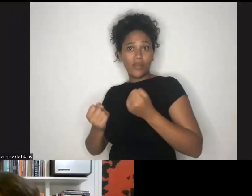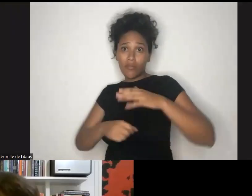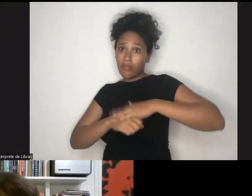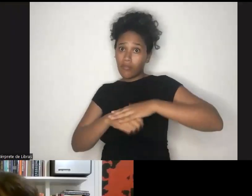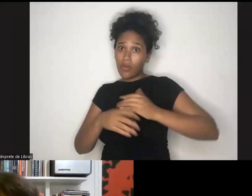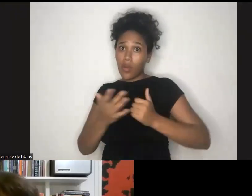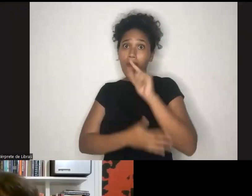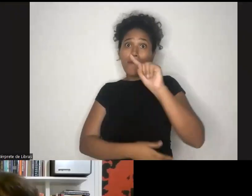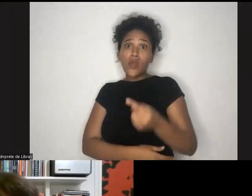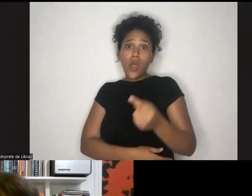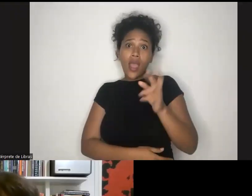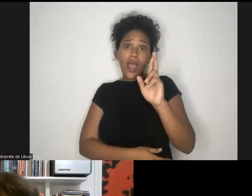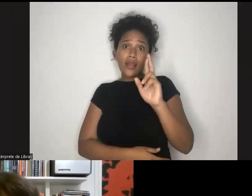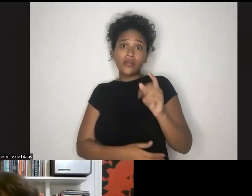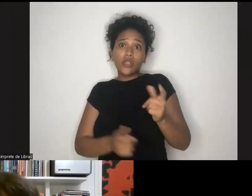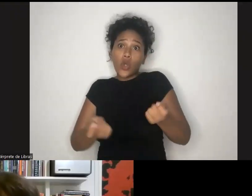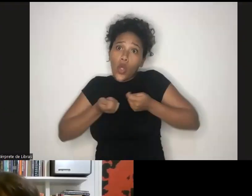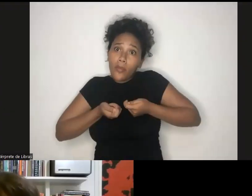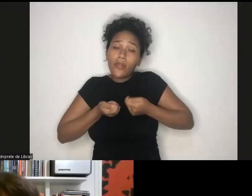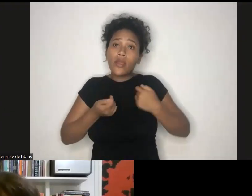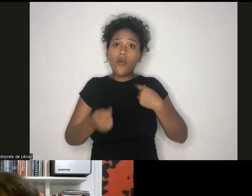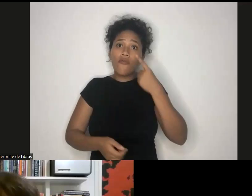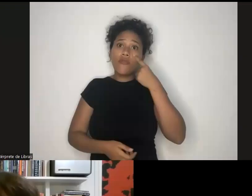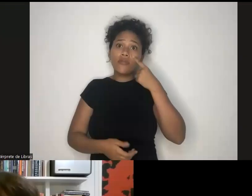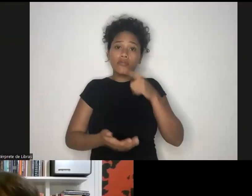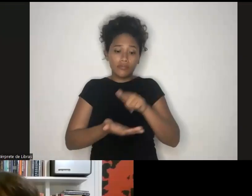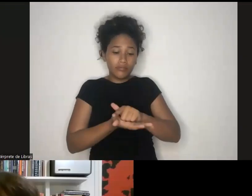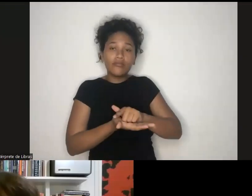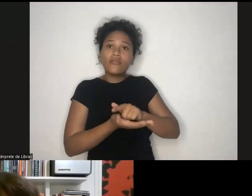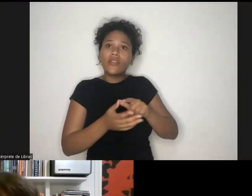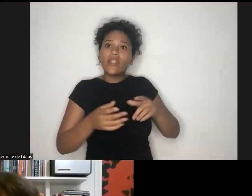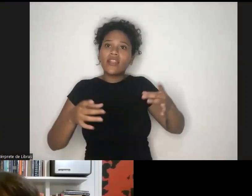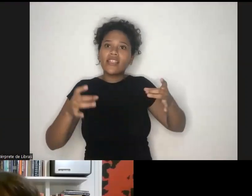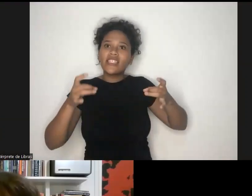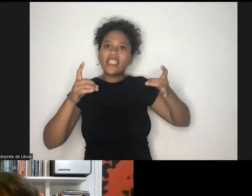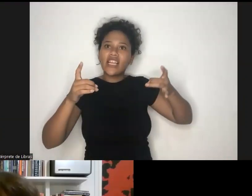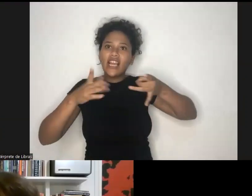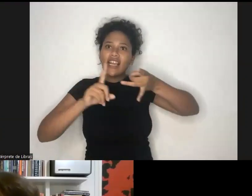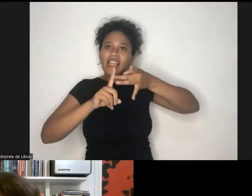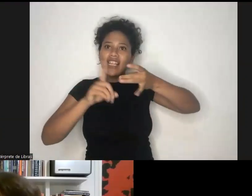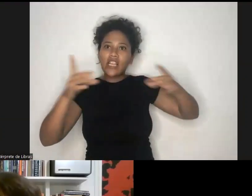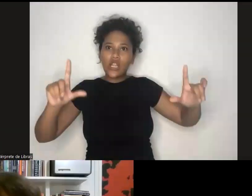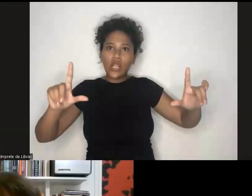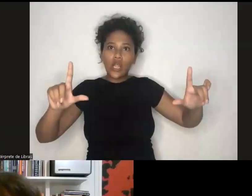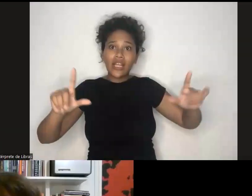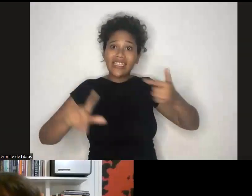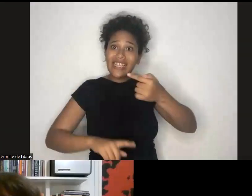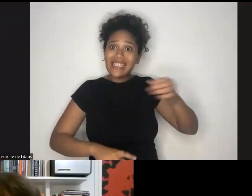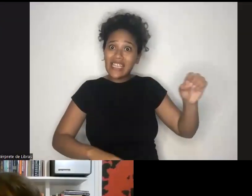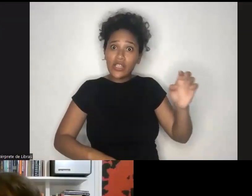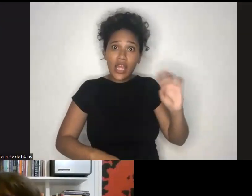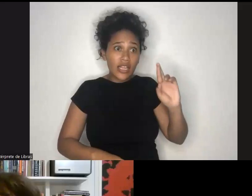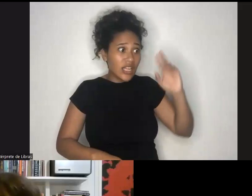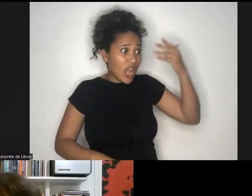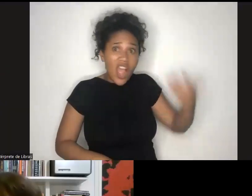então assim eu vejo alguém com uma chapa de acrílico que custa r$ 700 e deixa ela cair ou falo cara desculpa mas